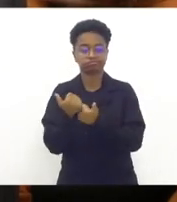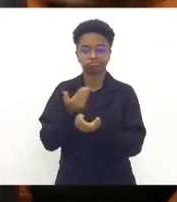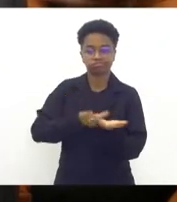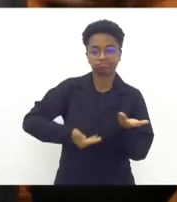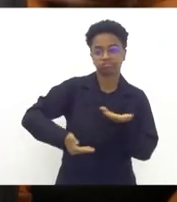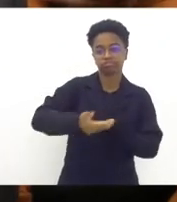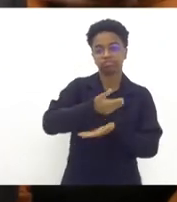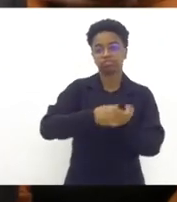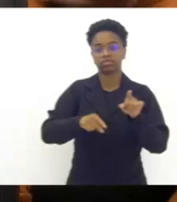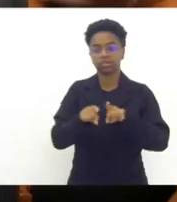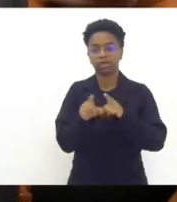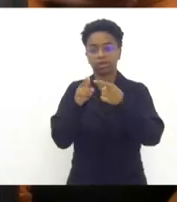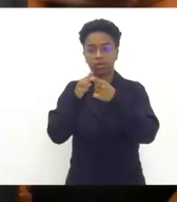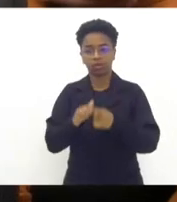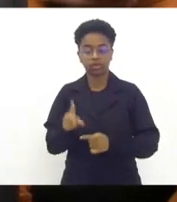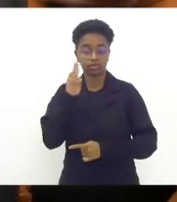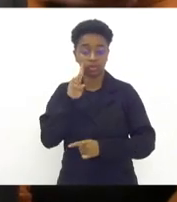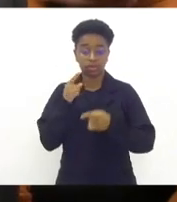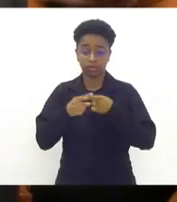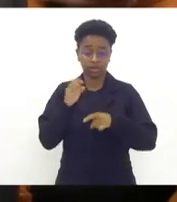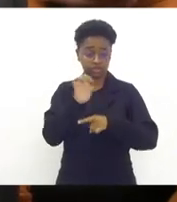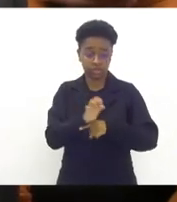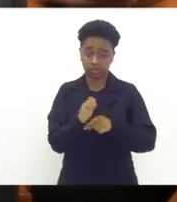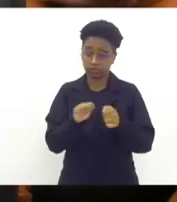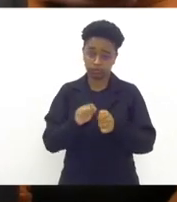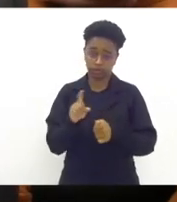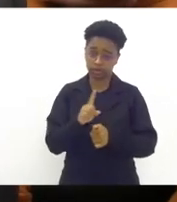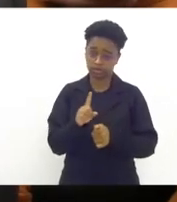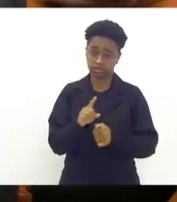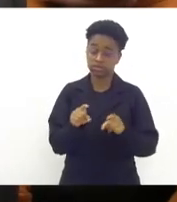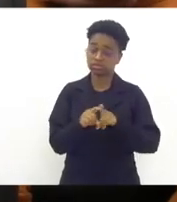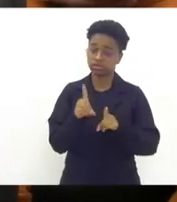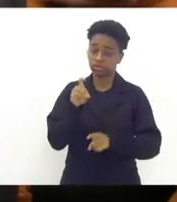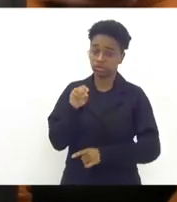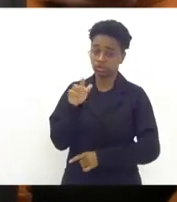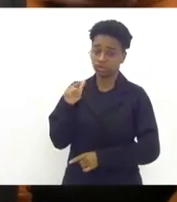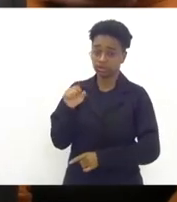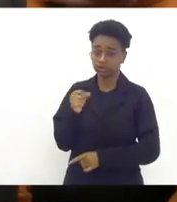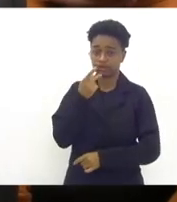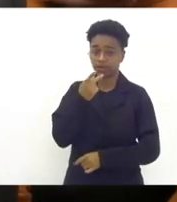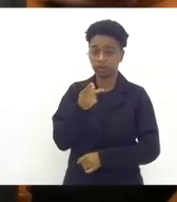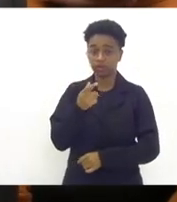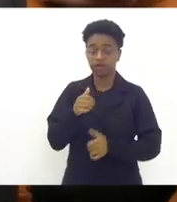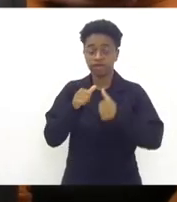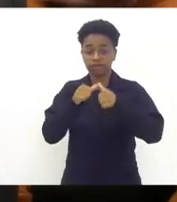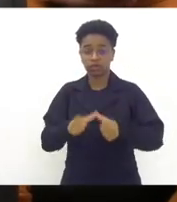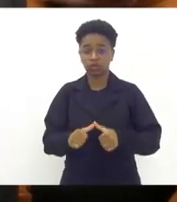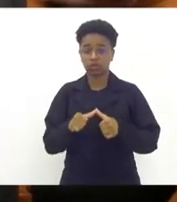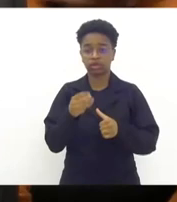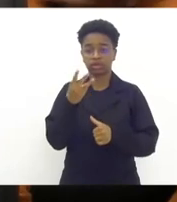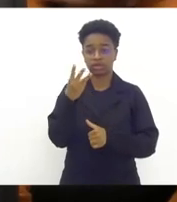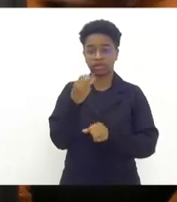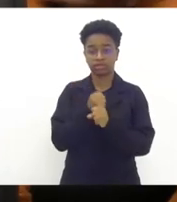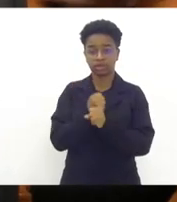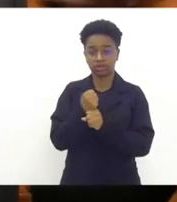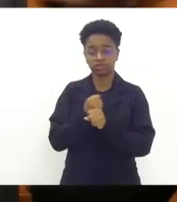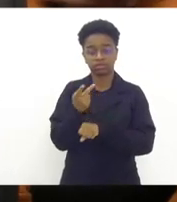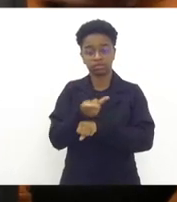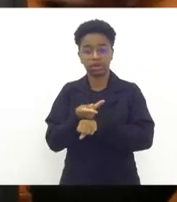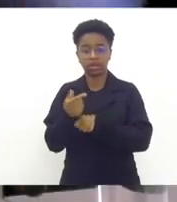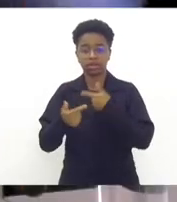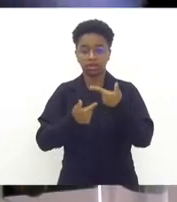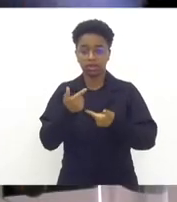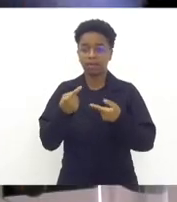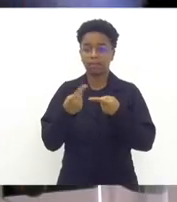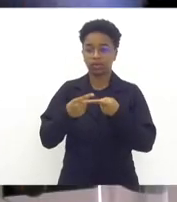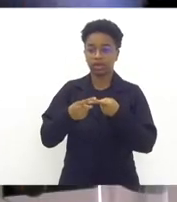nos reparando, porque o Estado não faz isso. O Douglas falou que ficou 3 anos em busca de emprego, porque saiu,